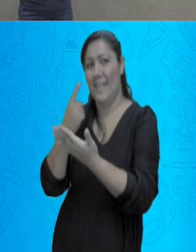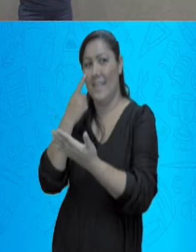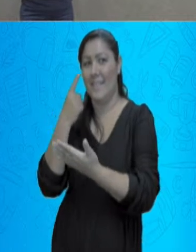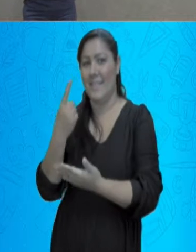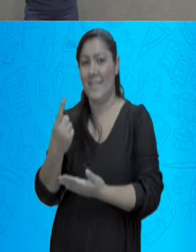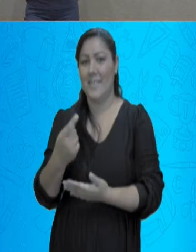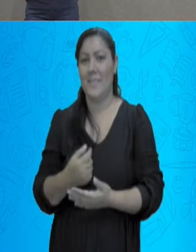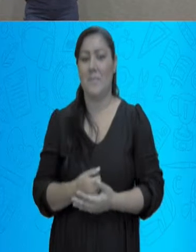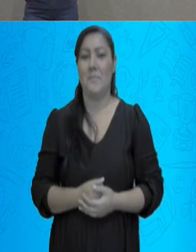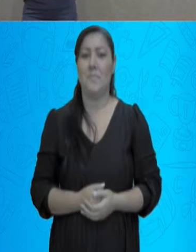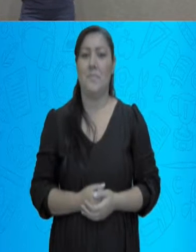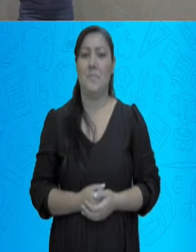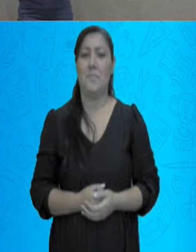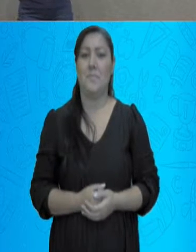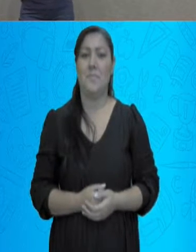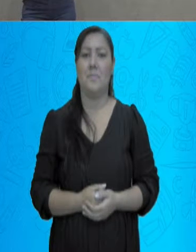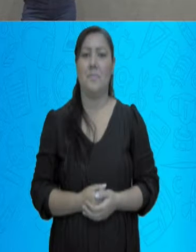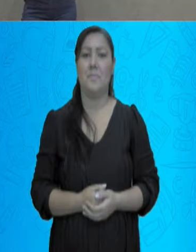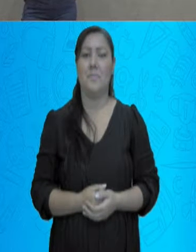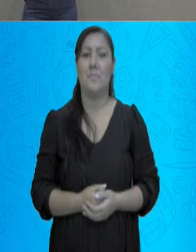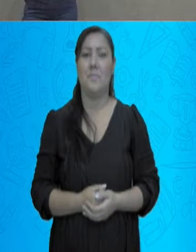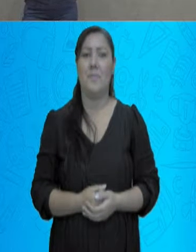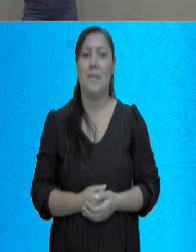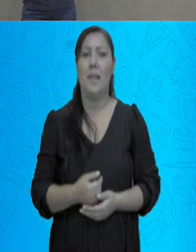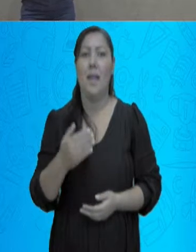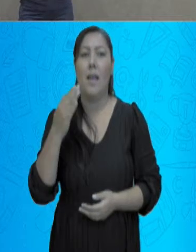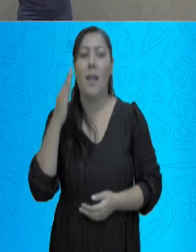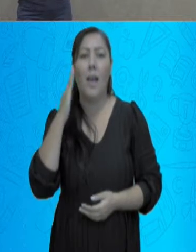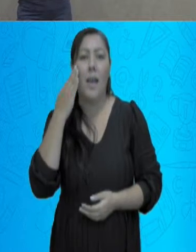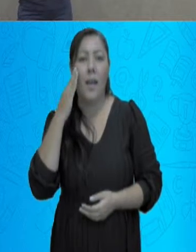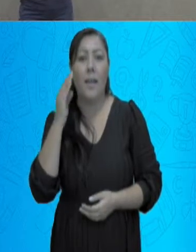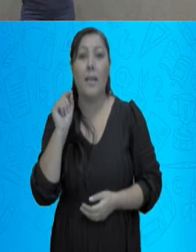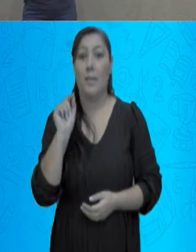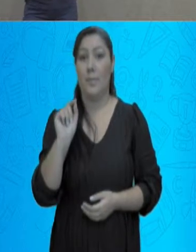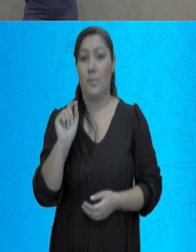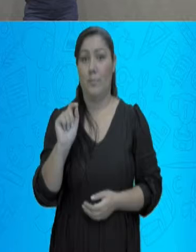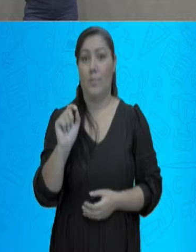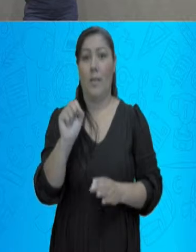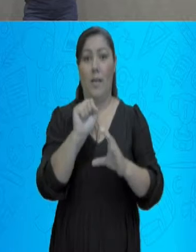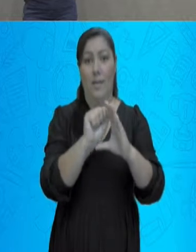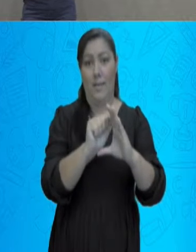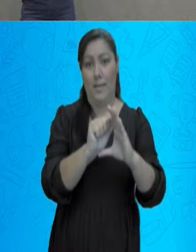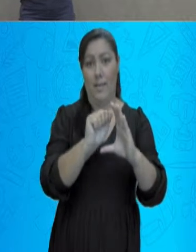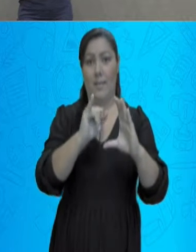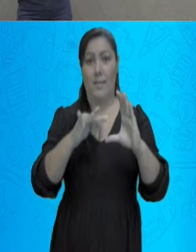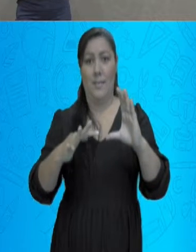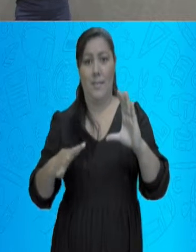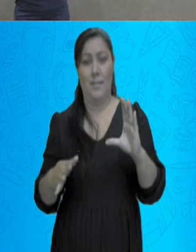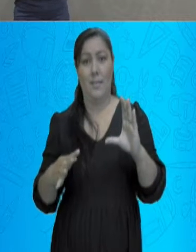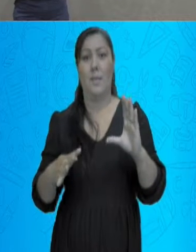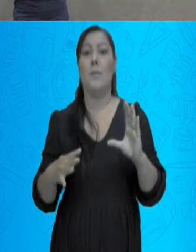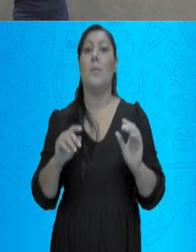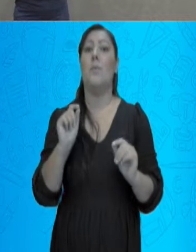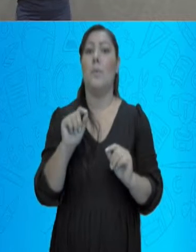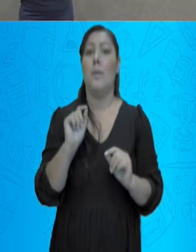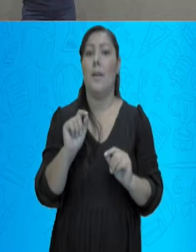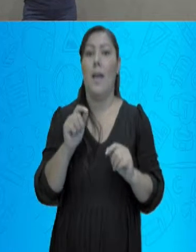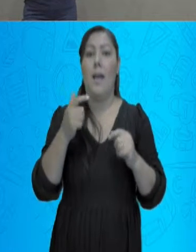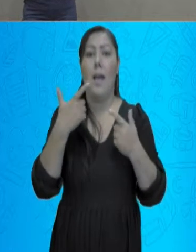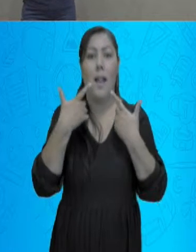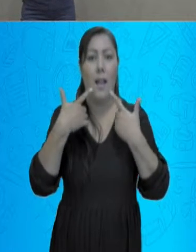Mas antes disso, entenda o seguinte. As características comuns são linguagem simples e